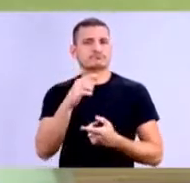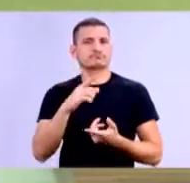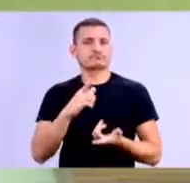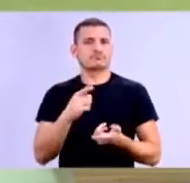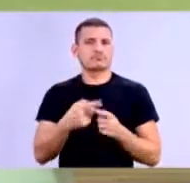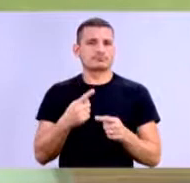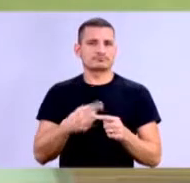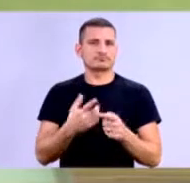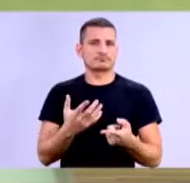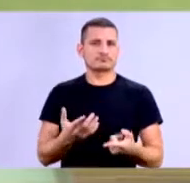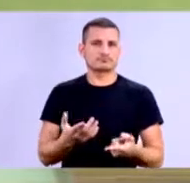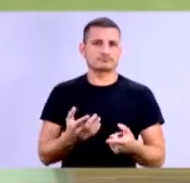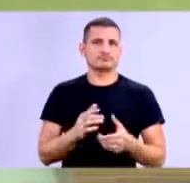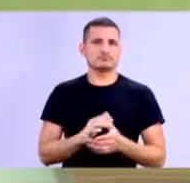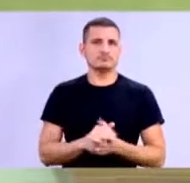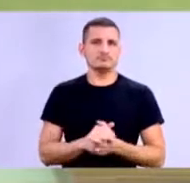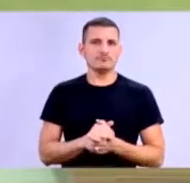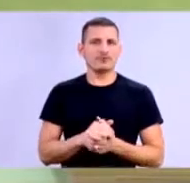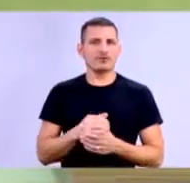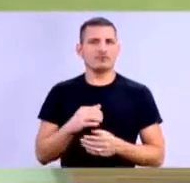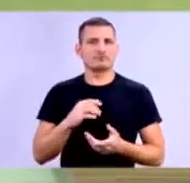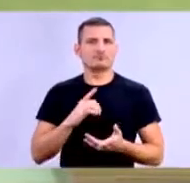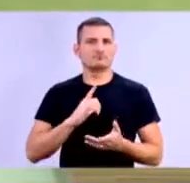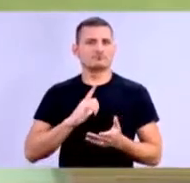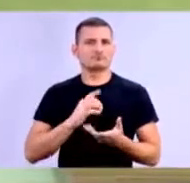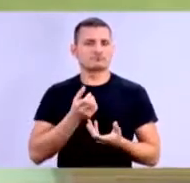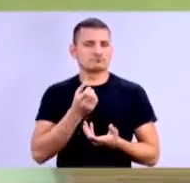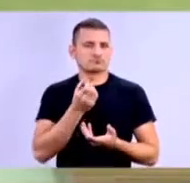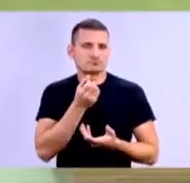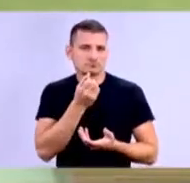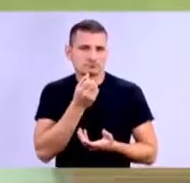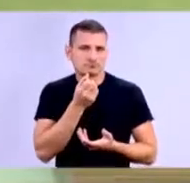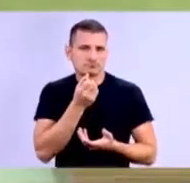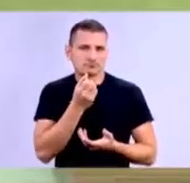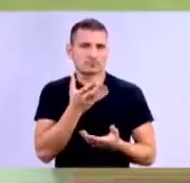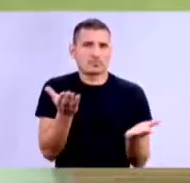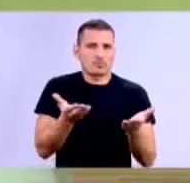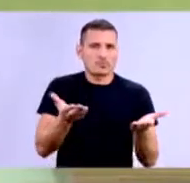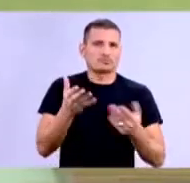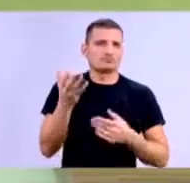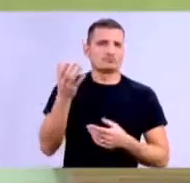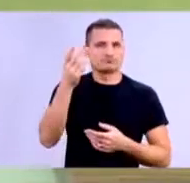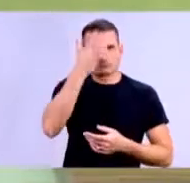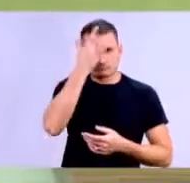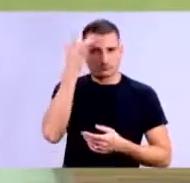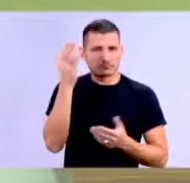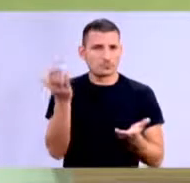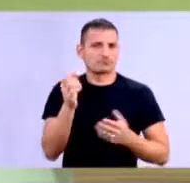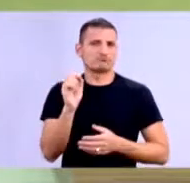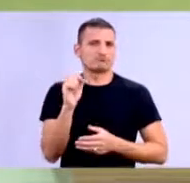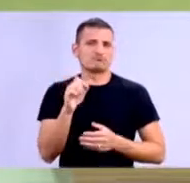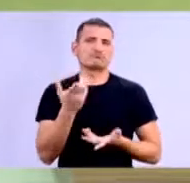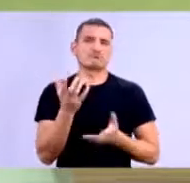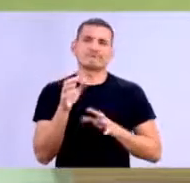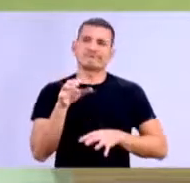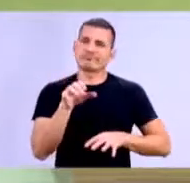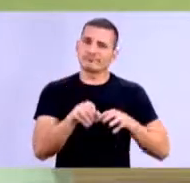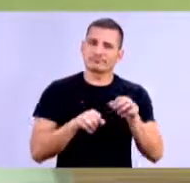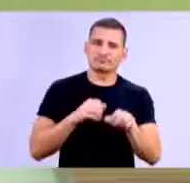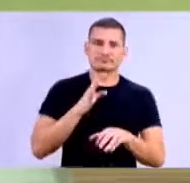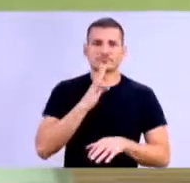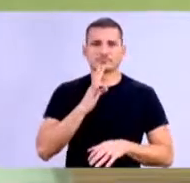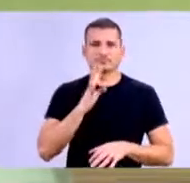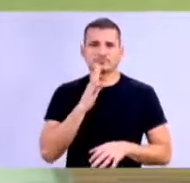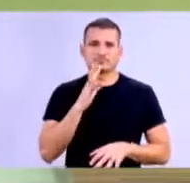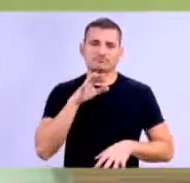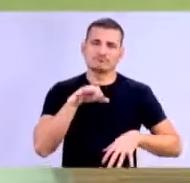forma e de uma maneira muito significativa, hoje as pessoas estão buscando mais o conhecimento, estão